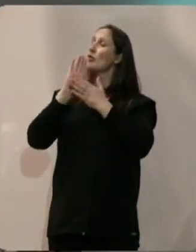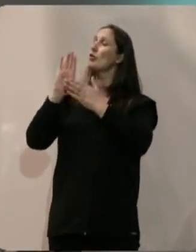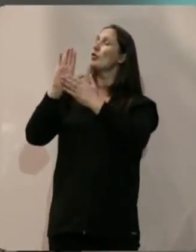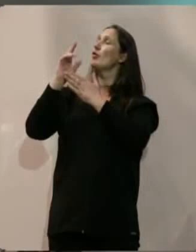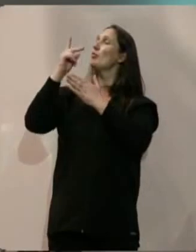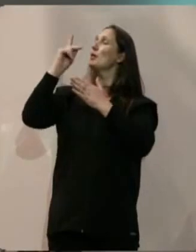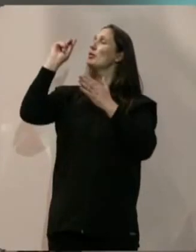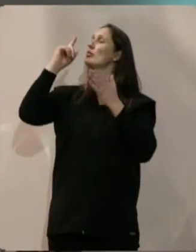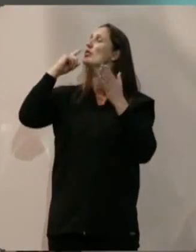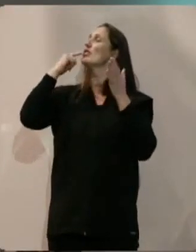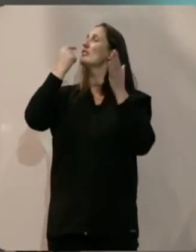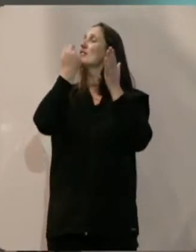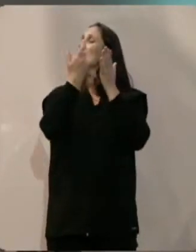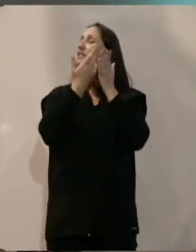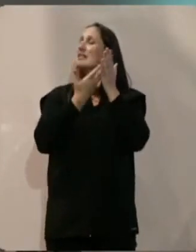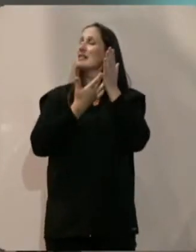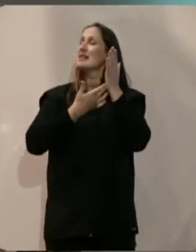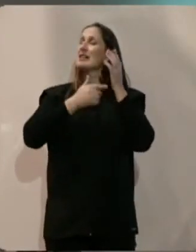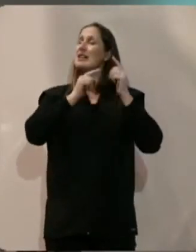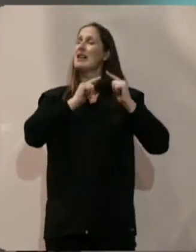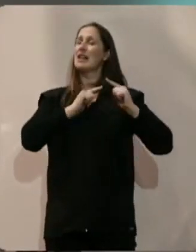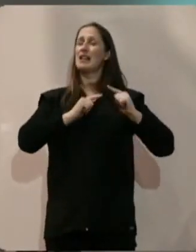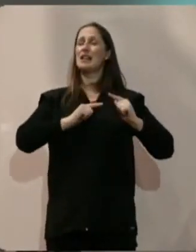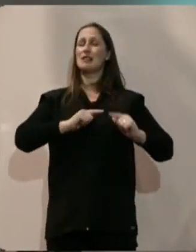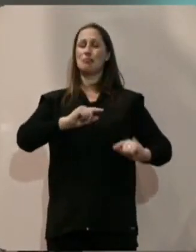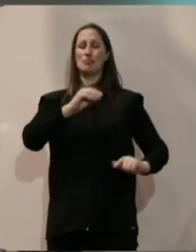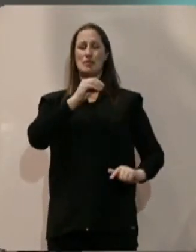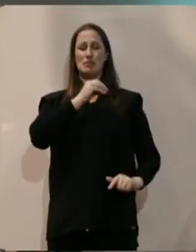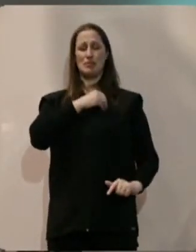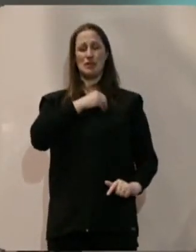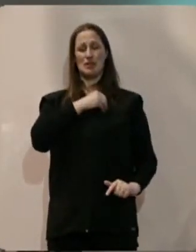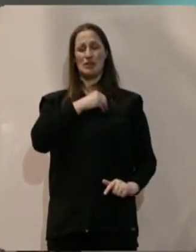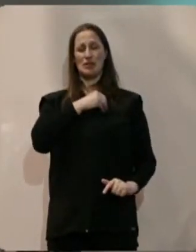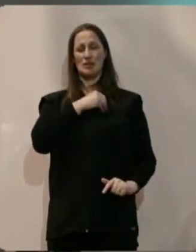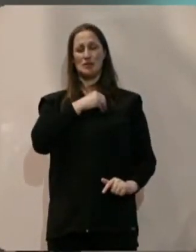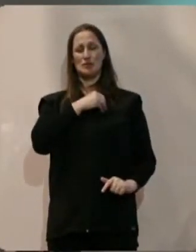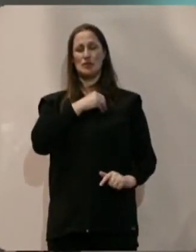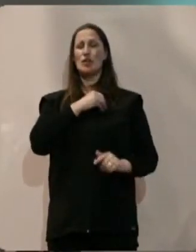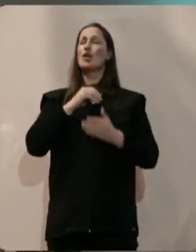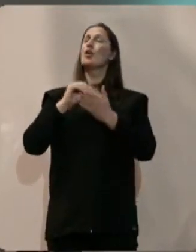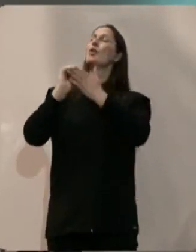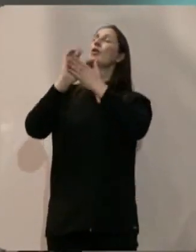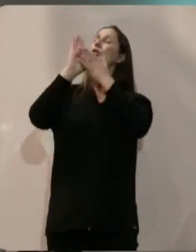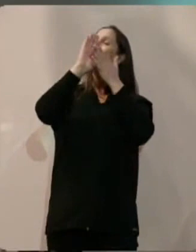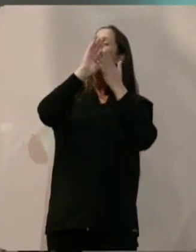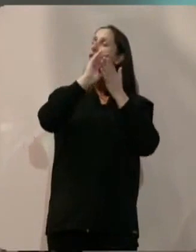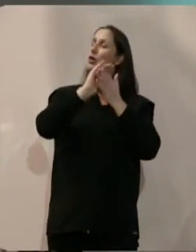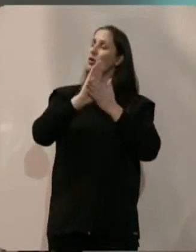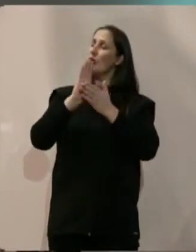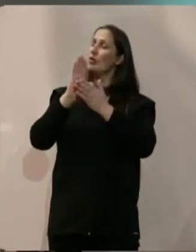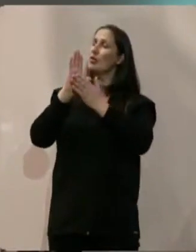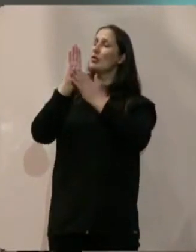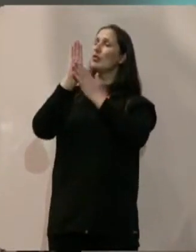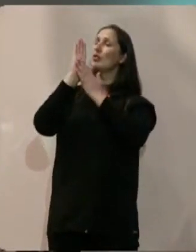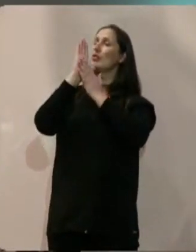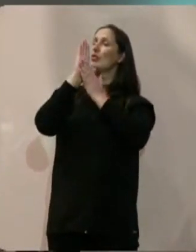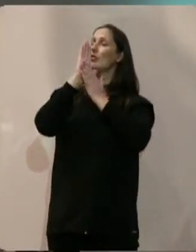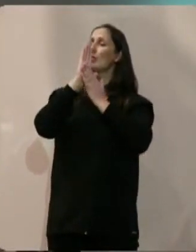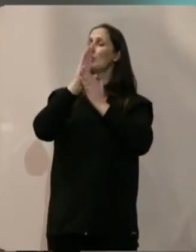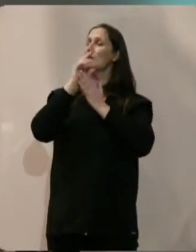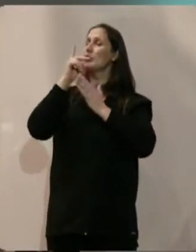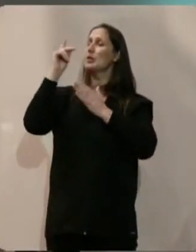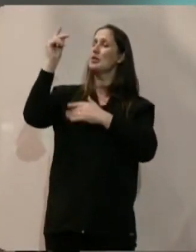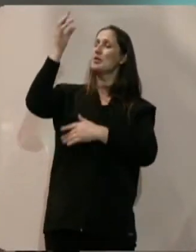de Jesus, o teu Filho, que nos purifica de todo pecado. Eu te louvo pela palavra que o Espírito